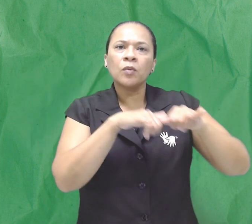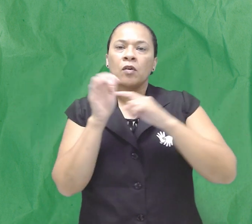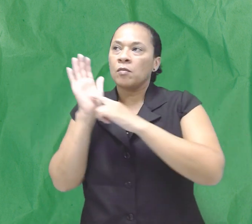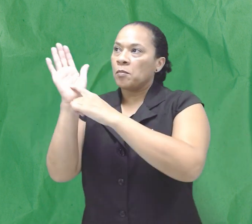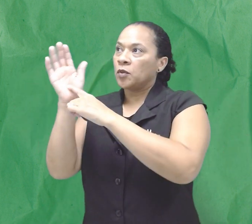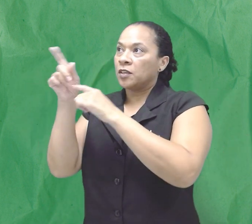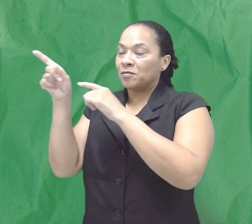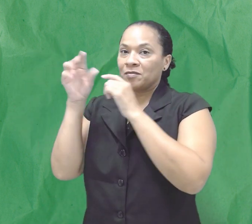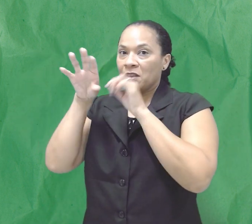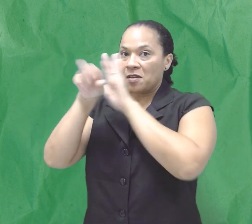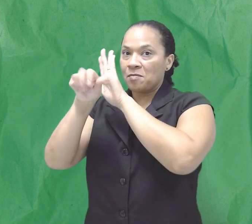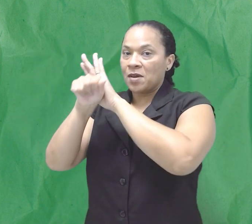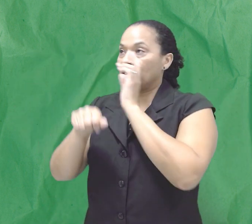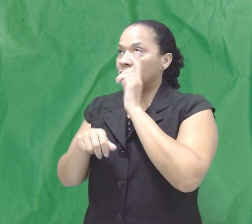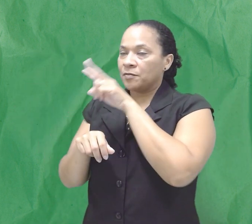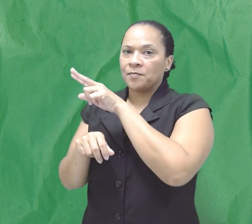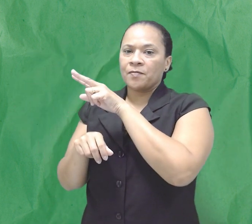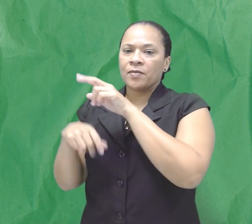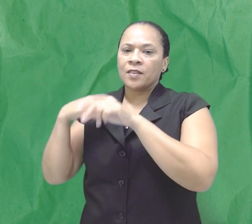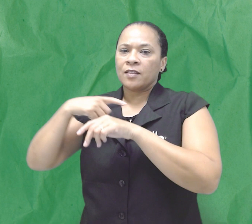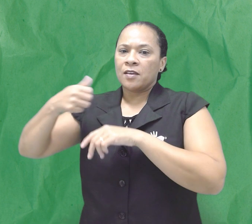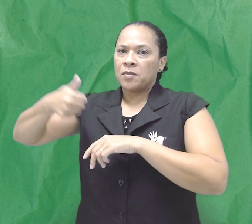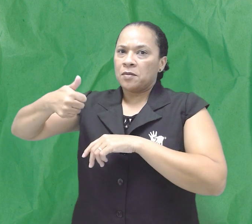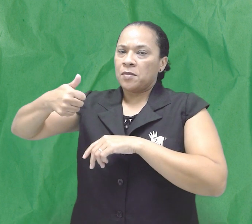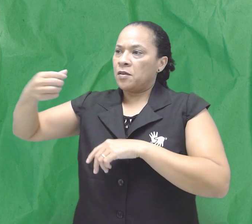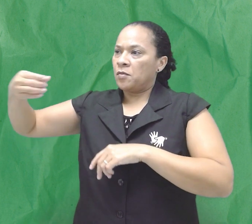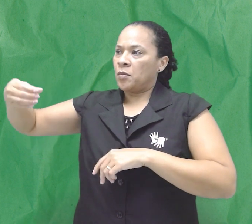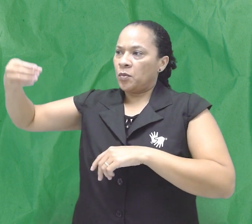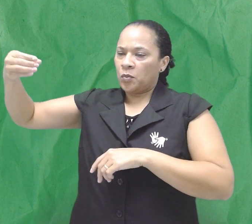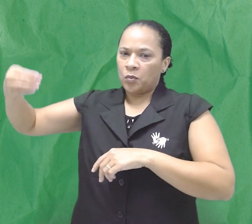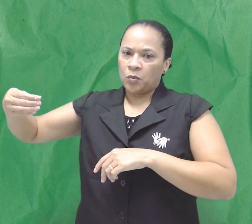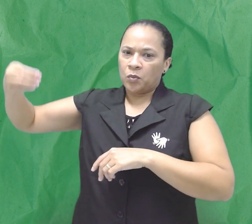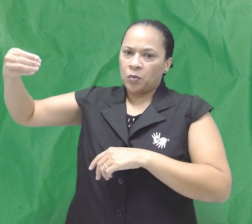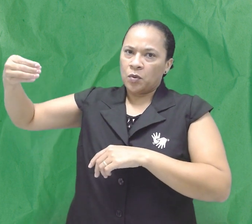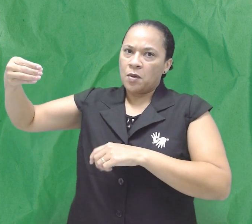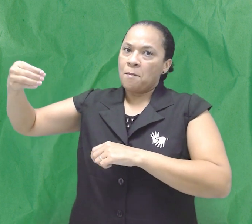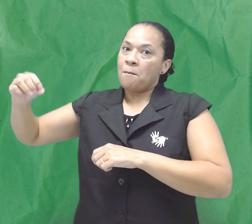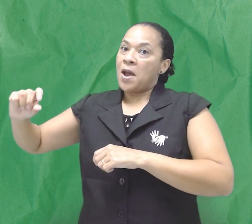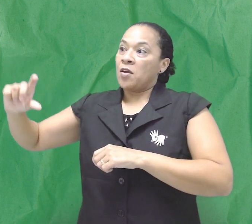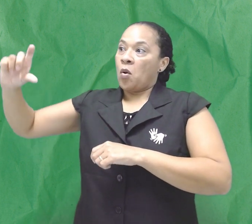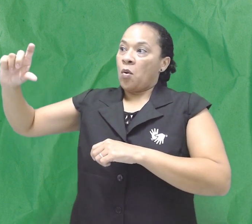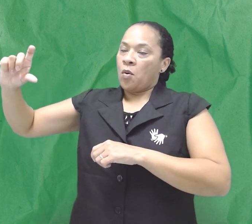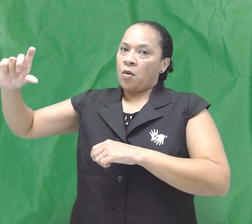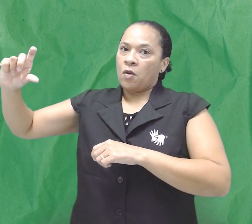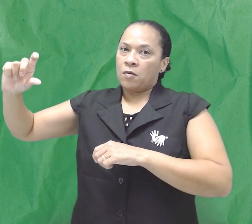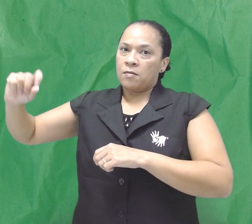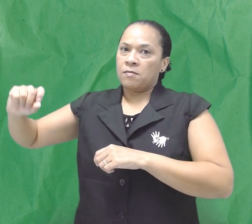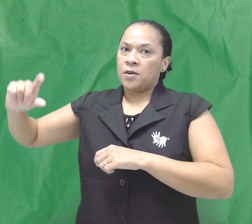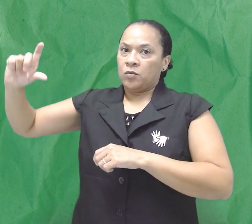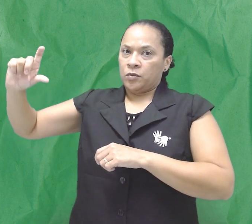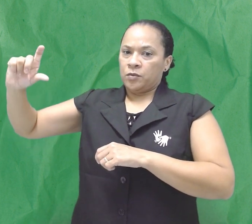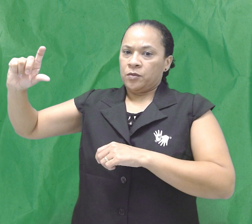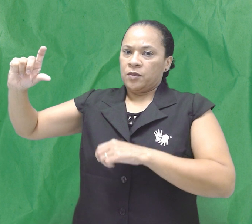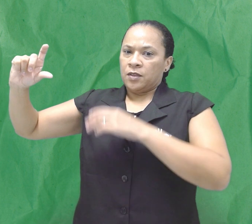esse processo. Tem aqui a minha solução mãe, minha solução estoque, normalmente ela tem uma concentração maior, né,